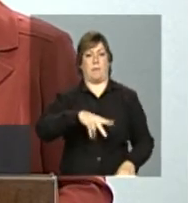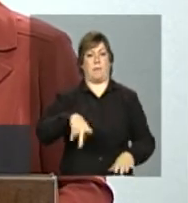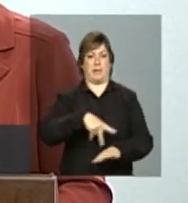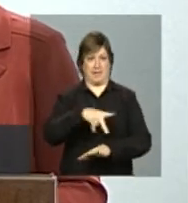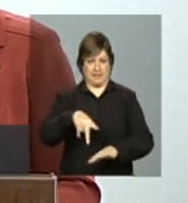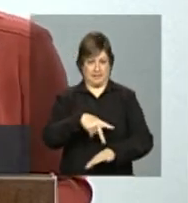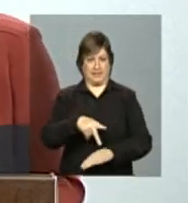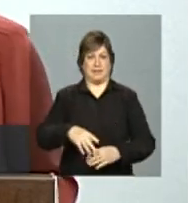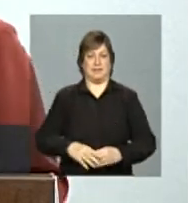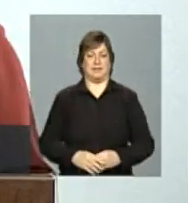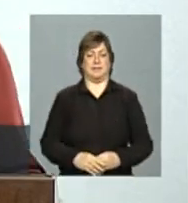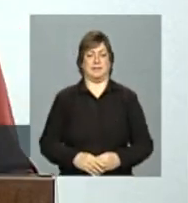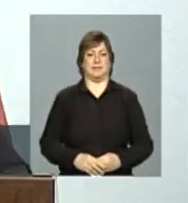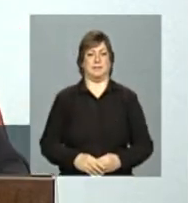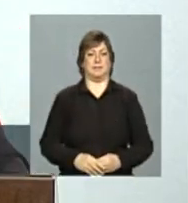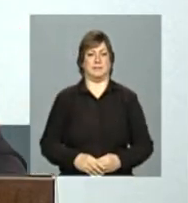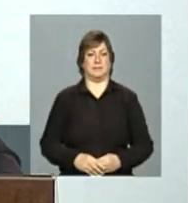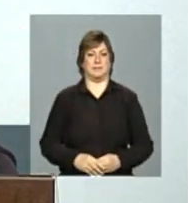país